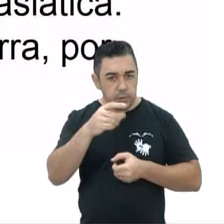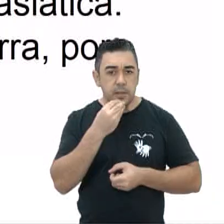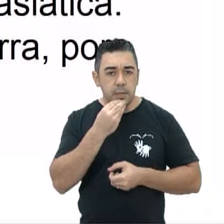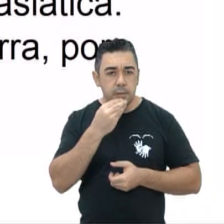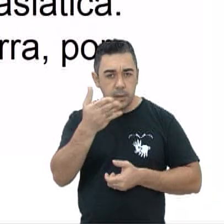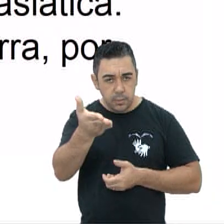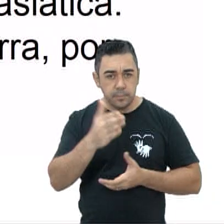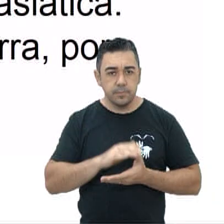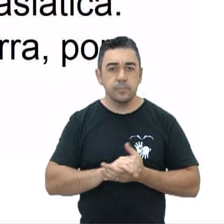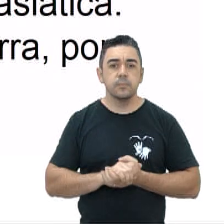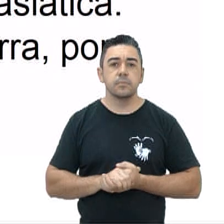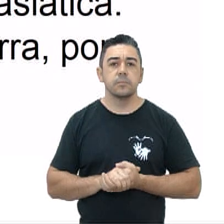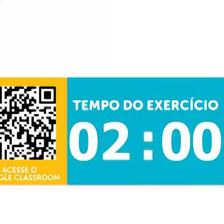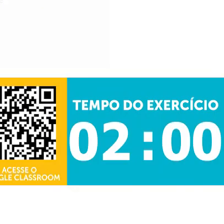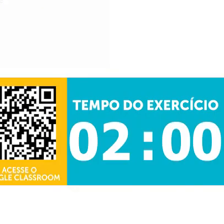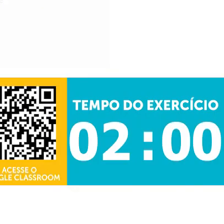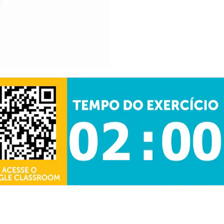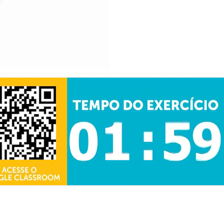tentam resolver a questão.